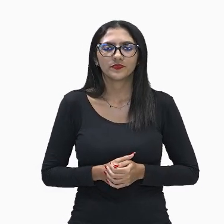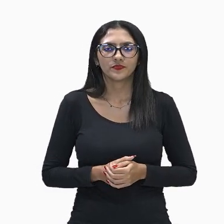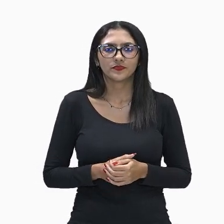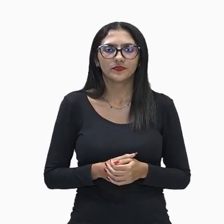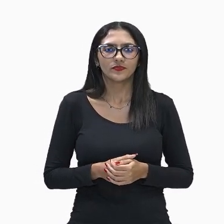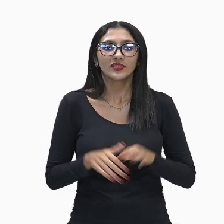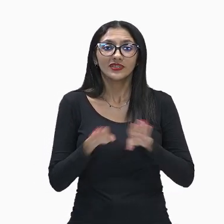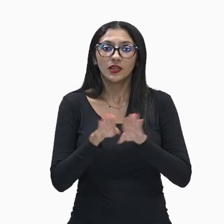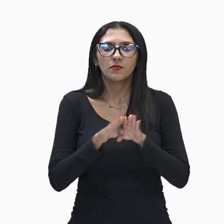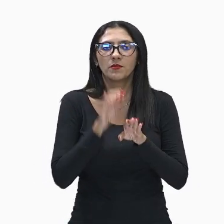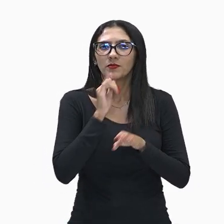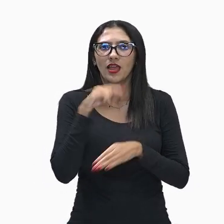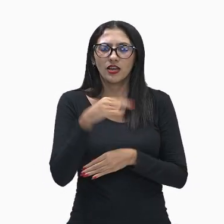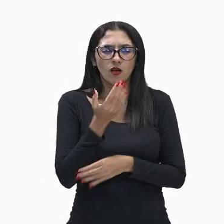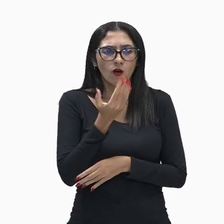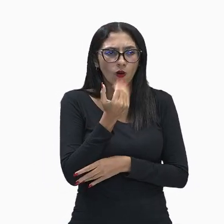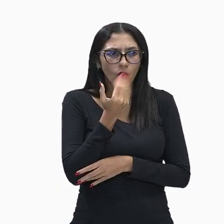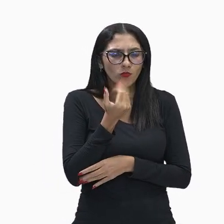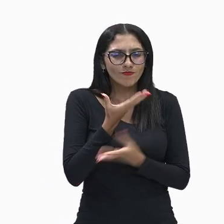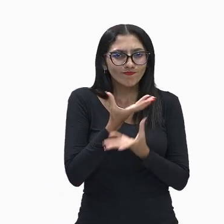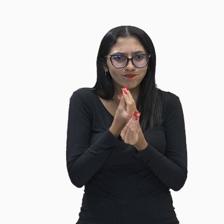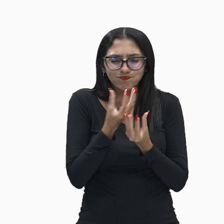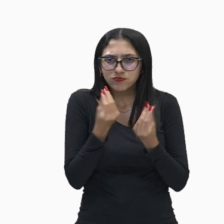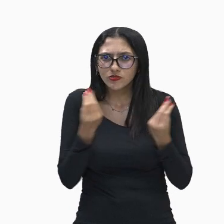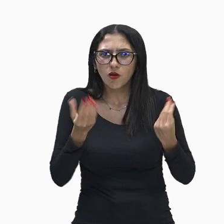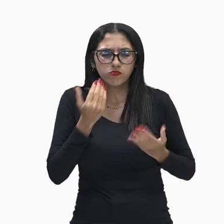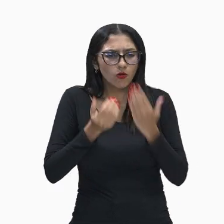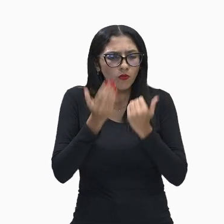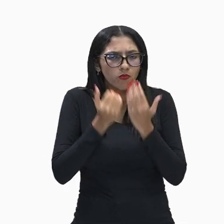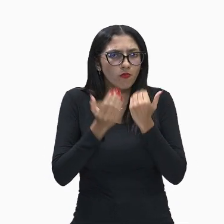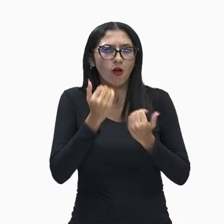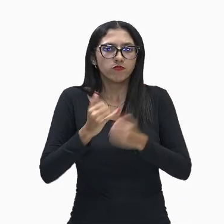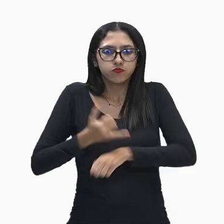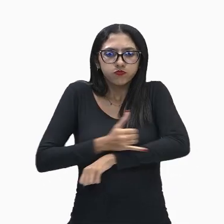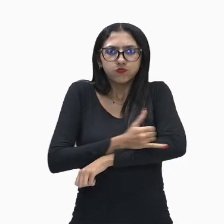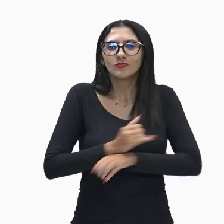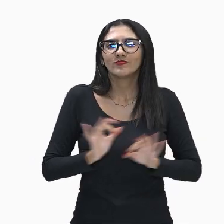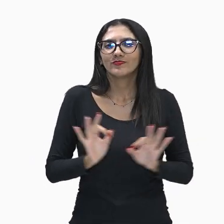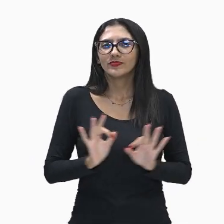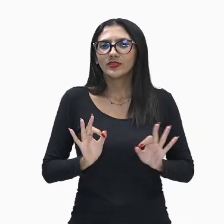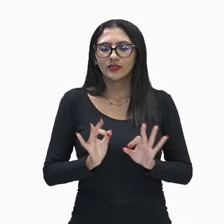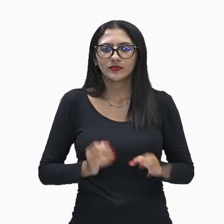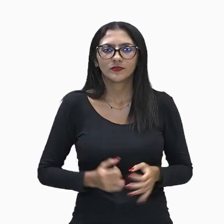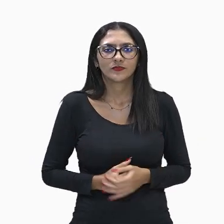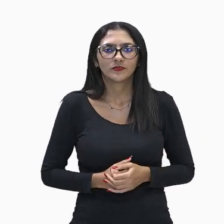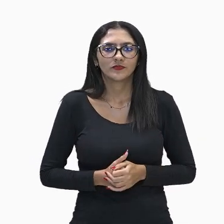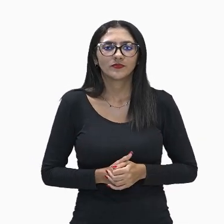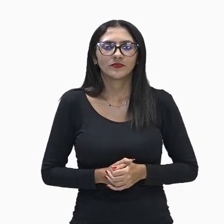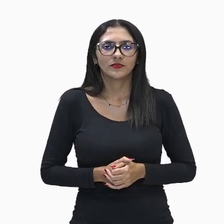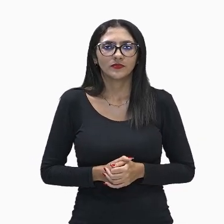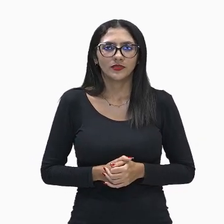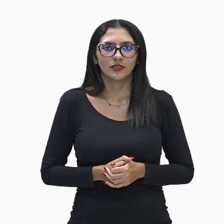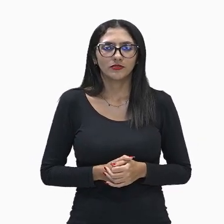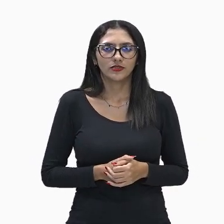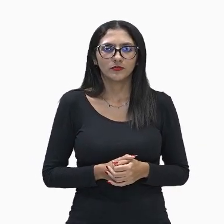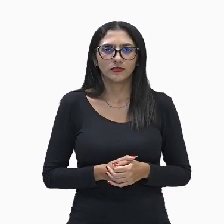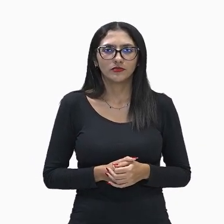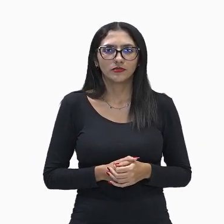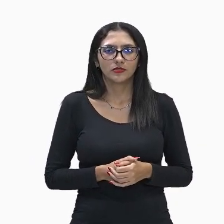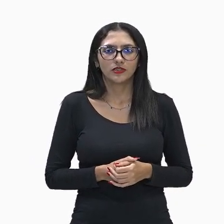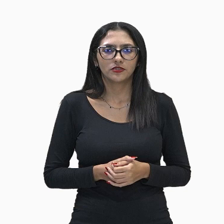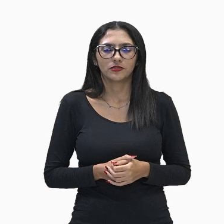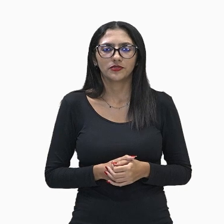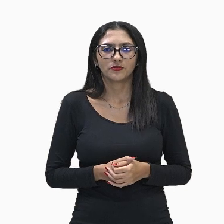Eles comem muito e não engordam E aí para esse grupo a alimentação ela não deve ser muito